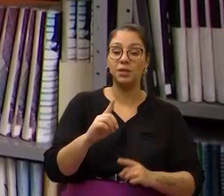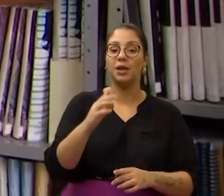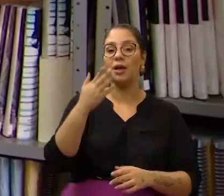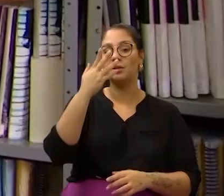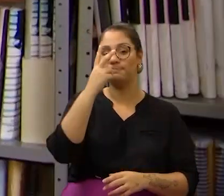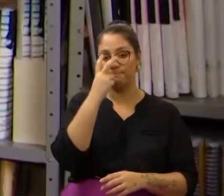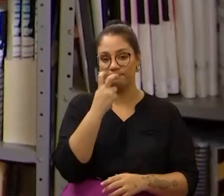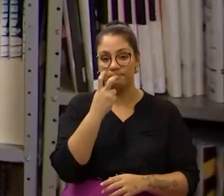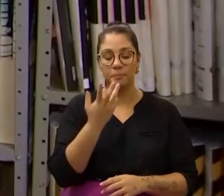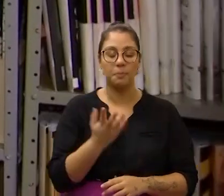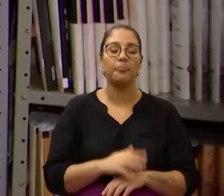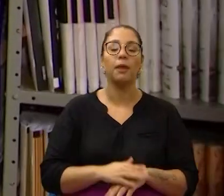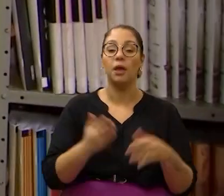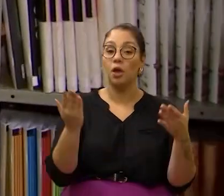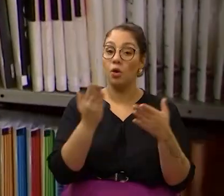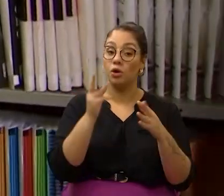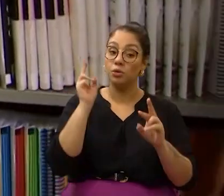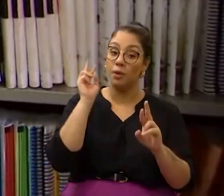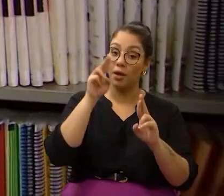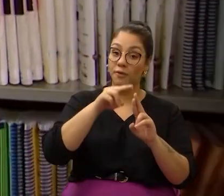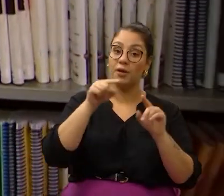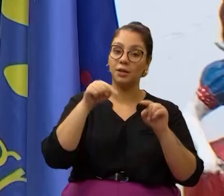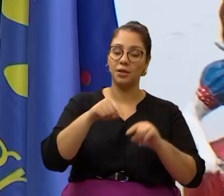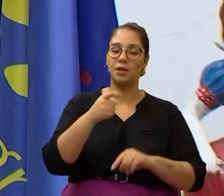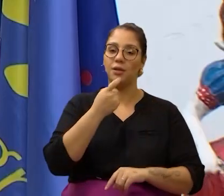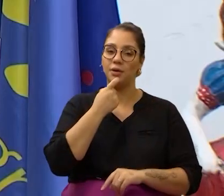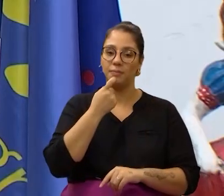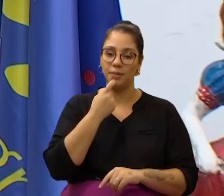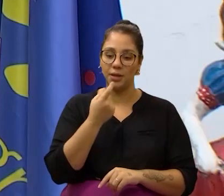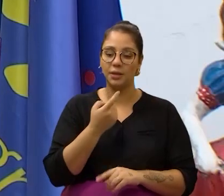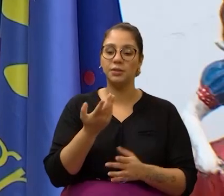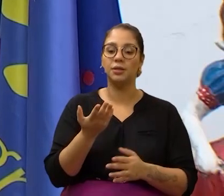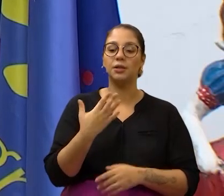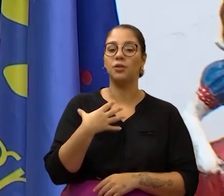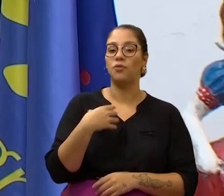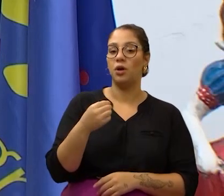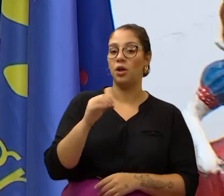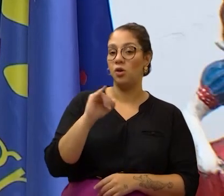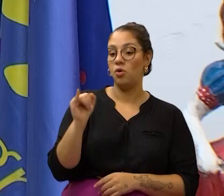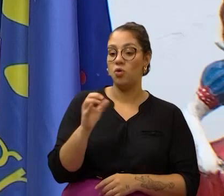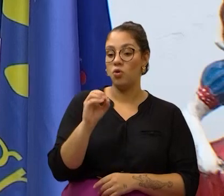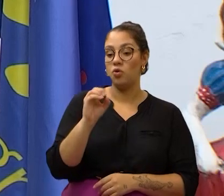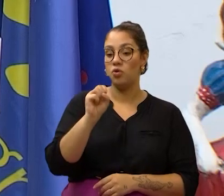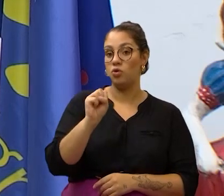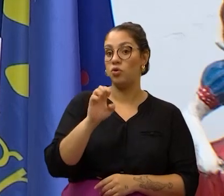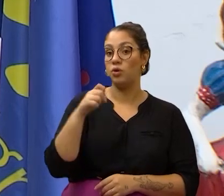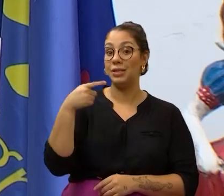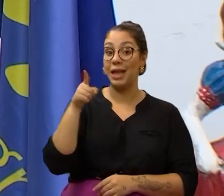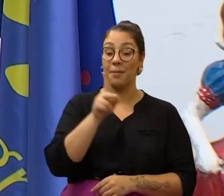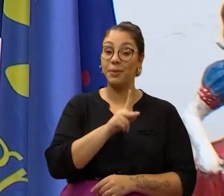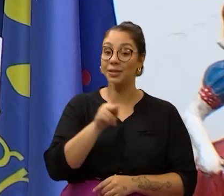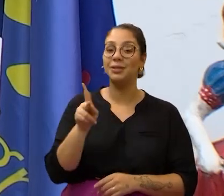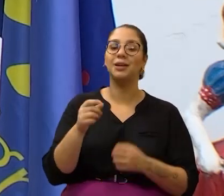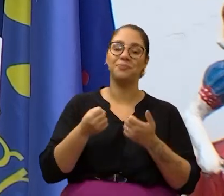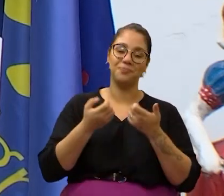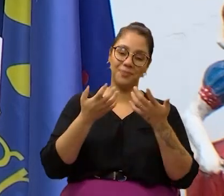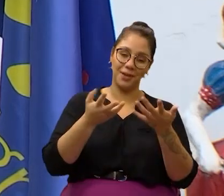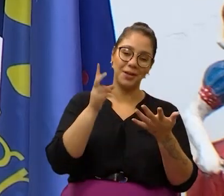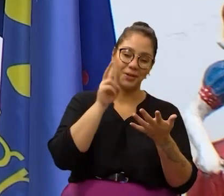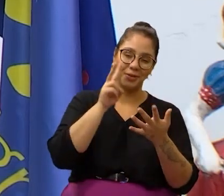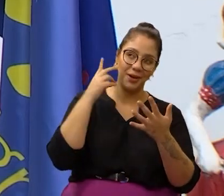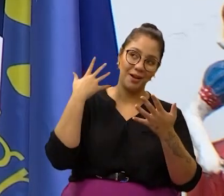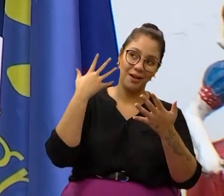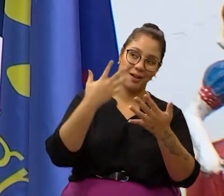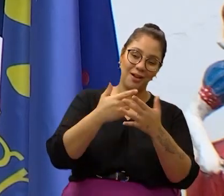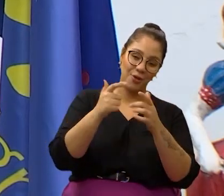Campinas e hoje é uma referência no município. Porfírio José, presidente, contou um pouco da história do